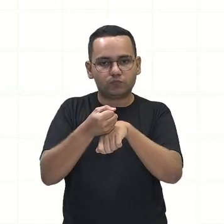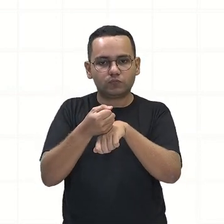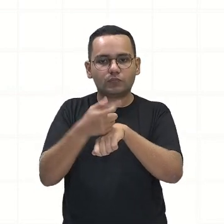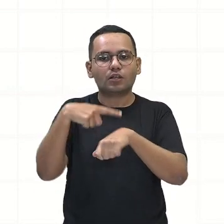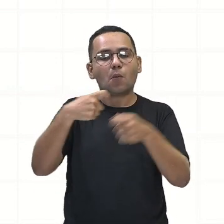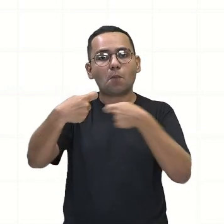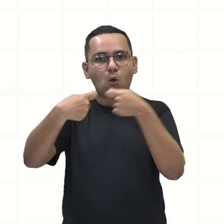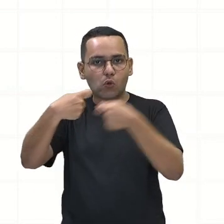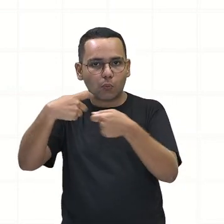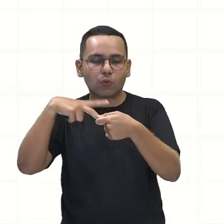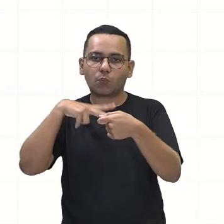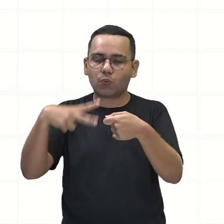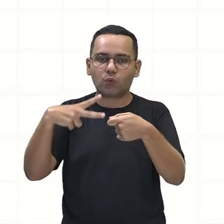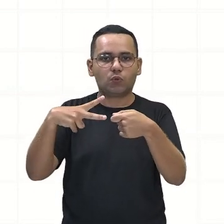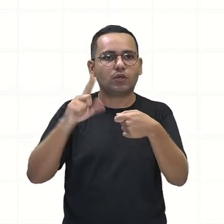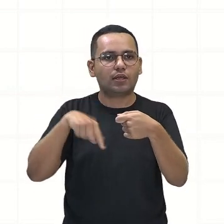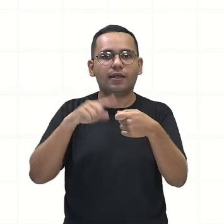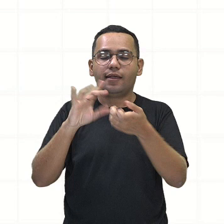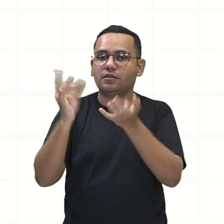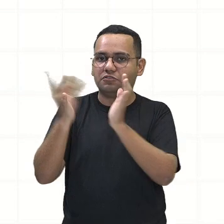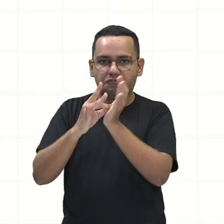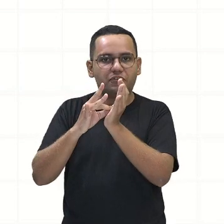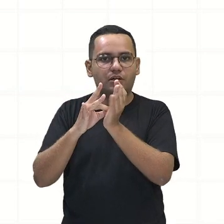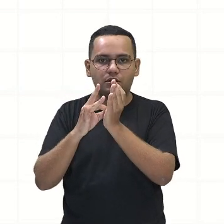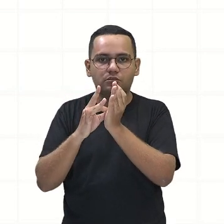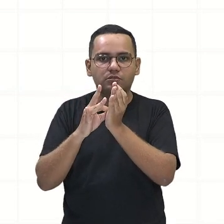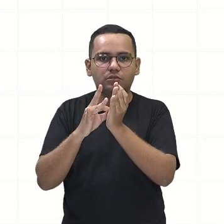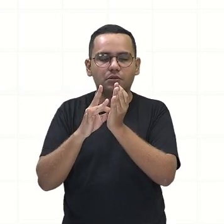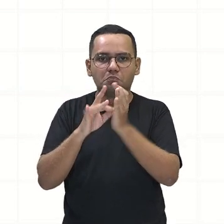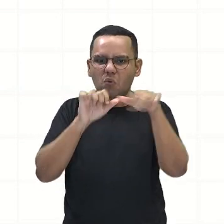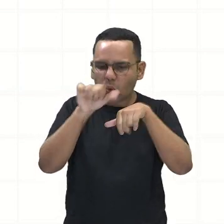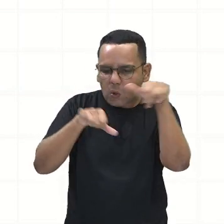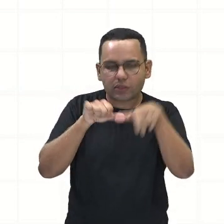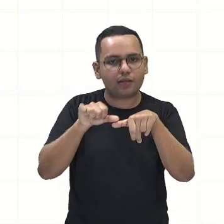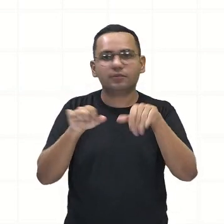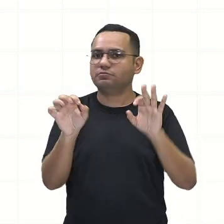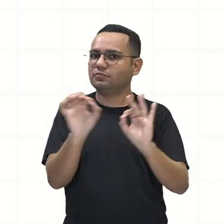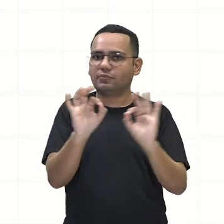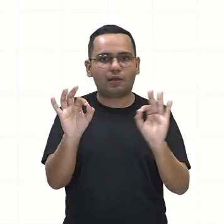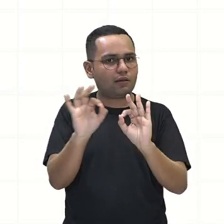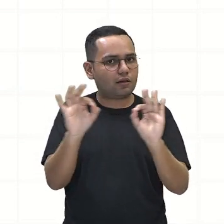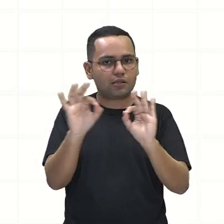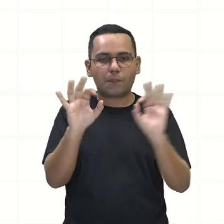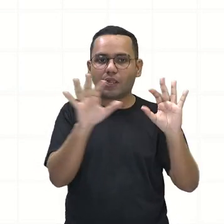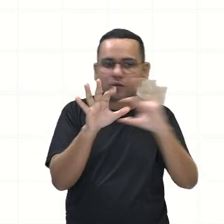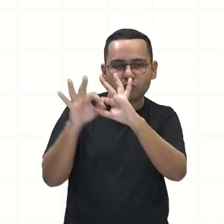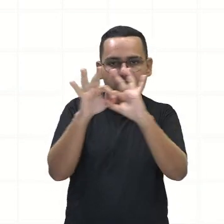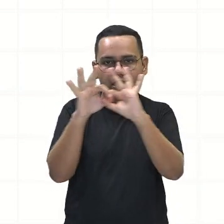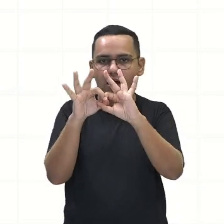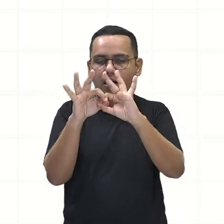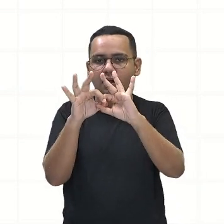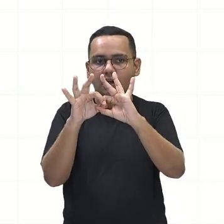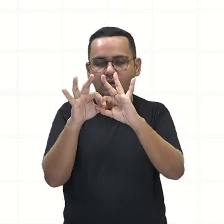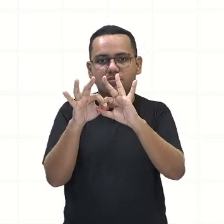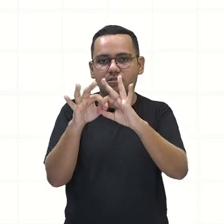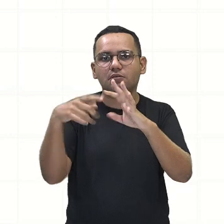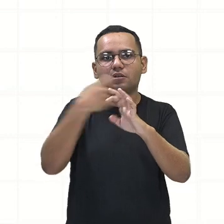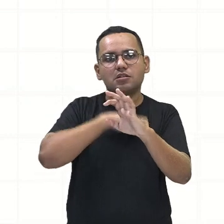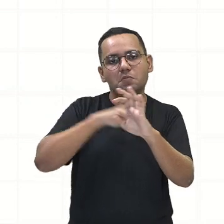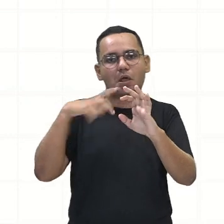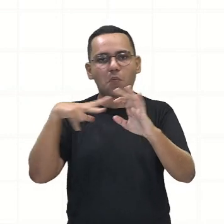portuguesas ficariam sendo oficiais, não iria mudar por conta ali da União Ibérica, então para poder manter